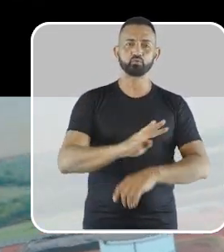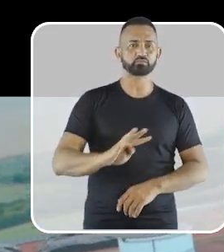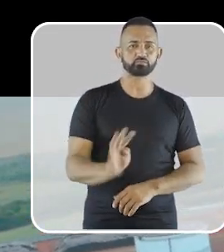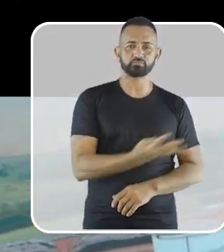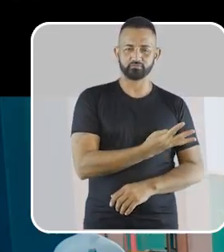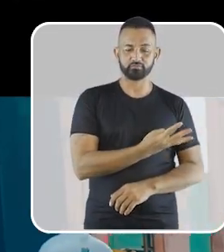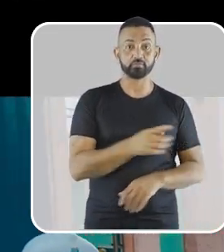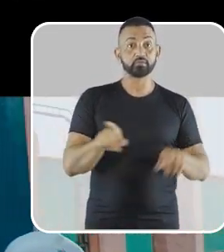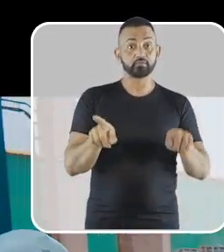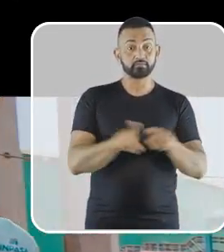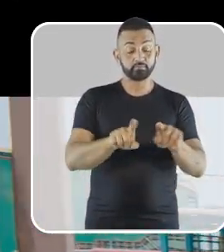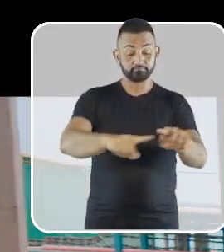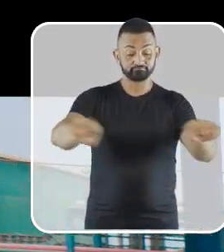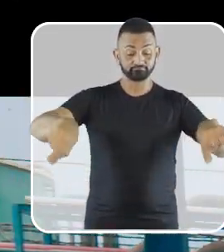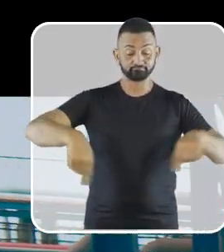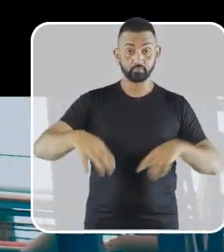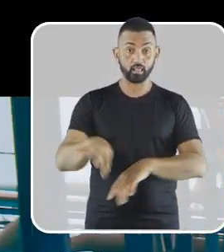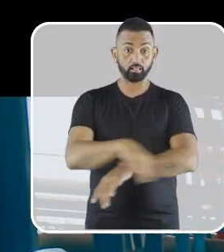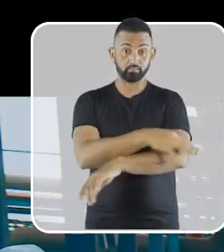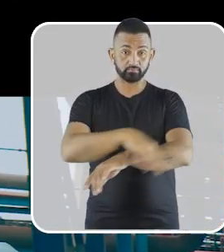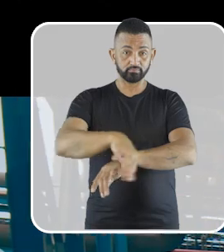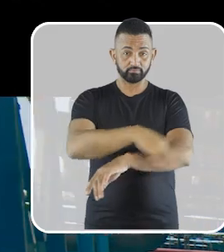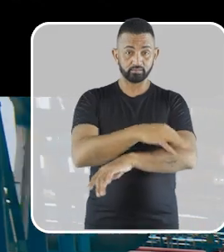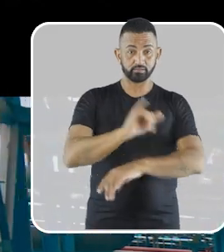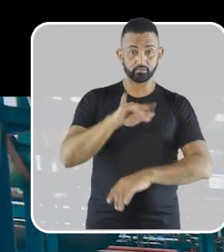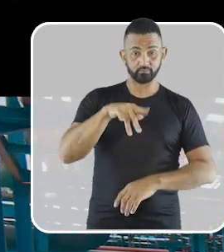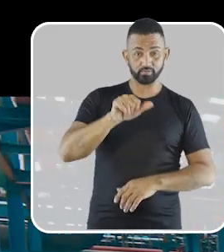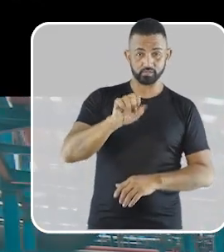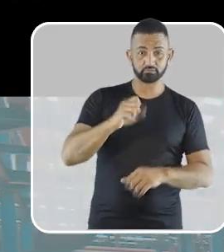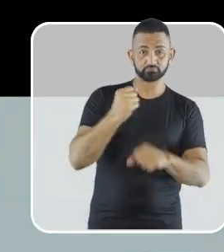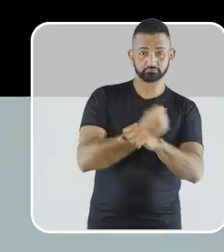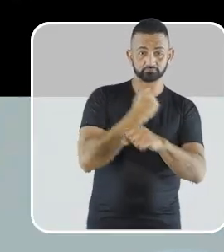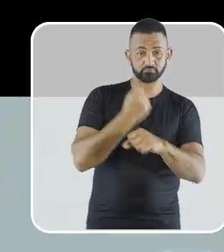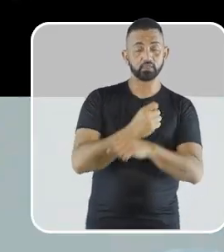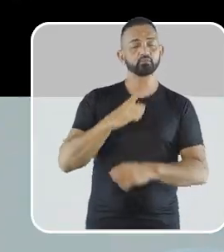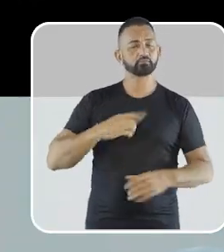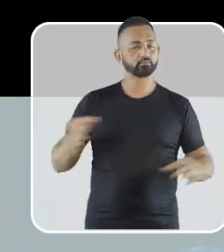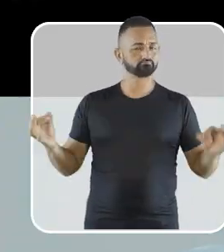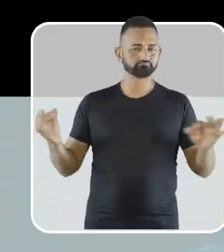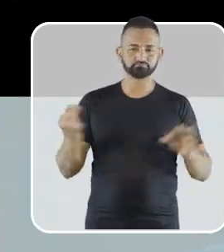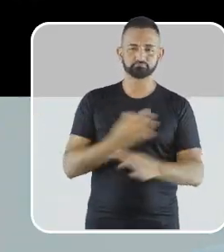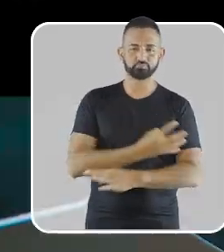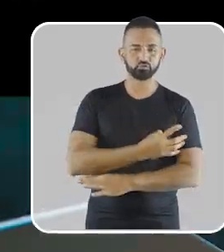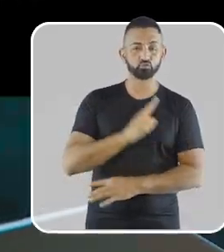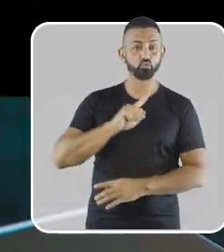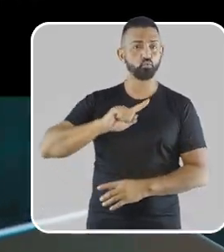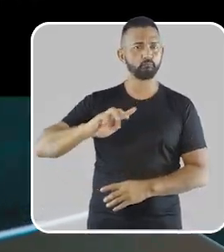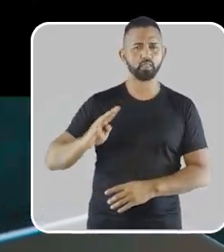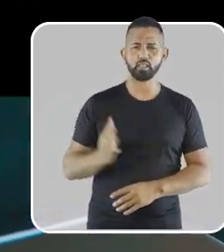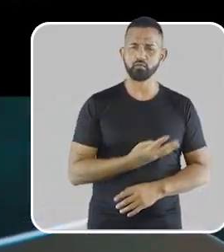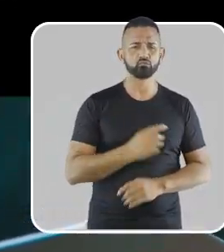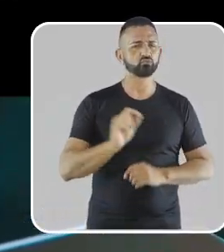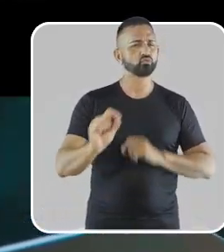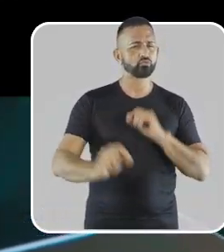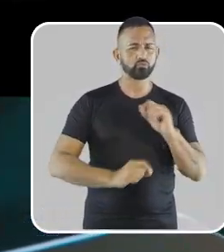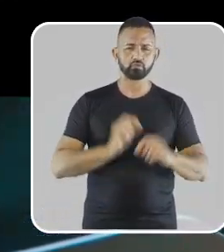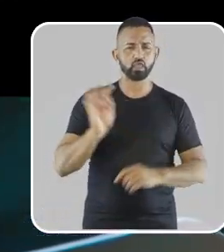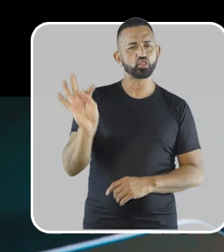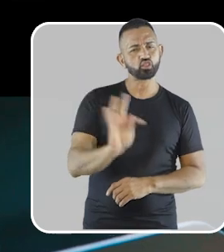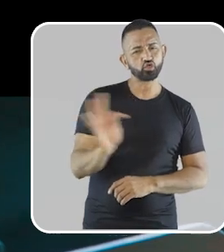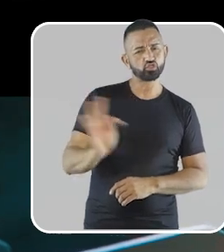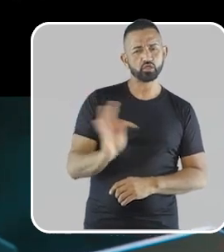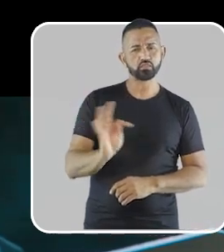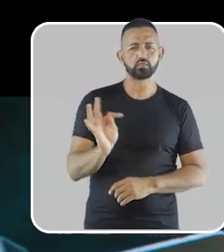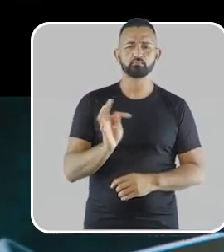mil empregos. A planta industrial a ser construída pela Impasa está projetada para processar 1 milhão de toneladas de